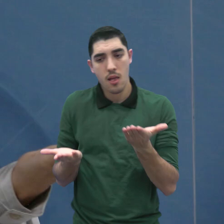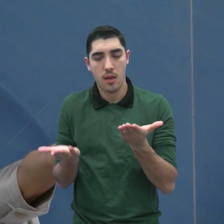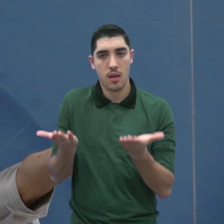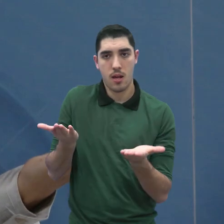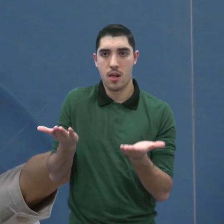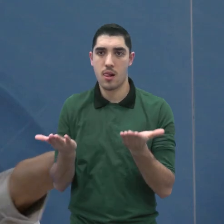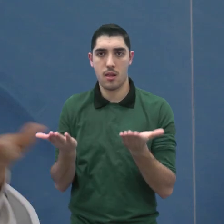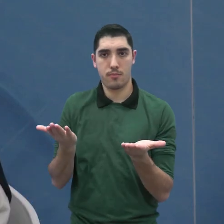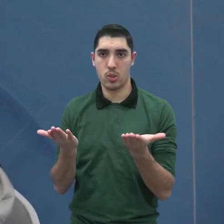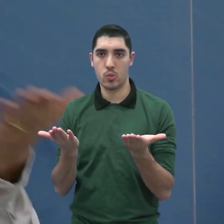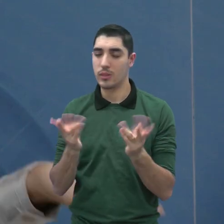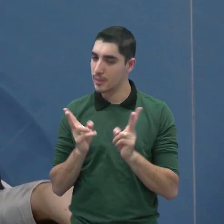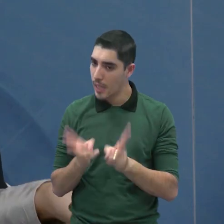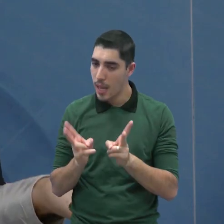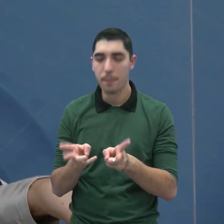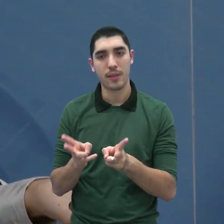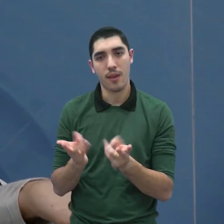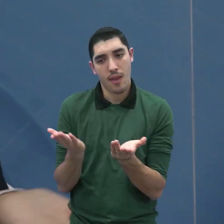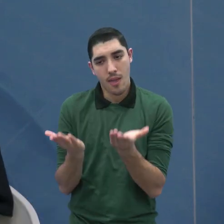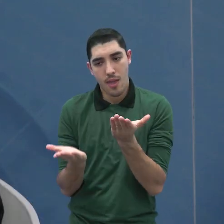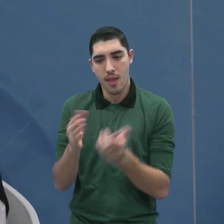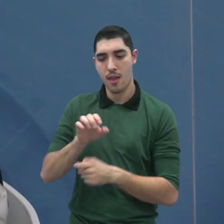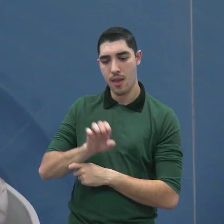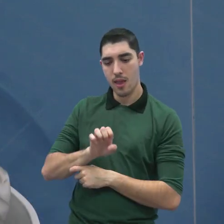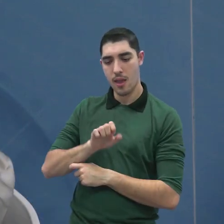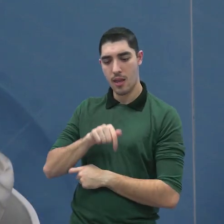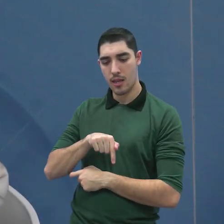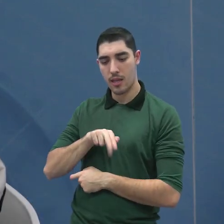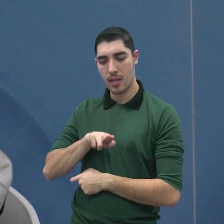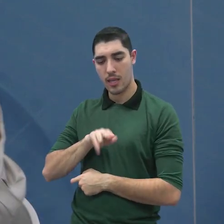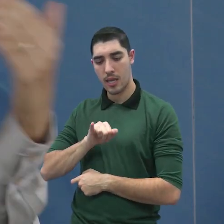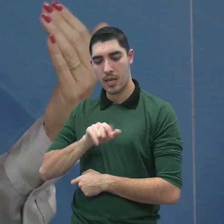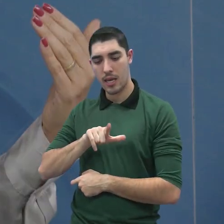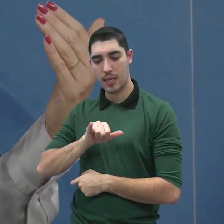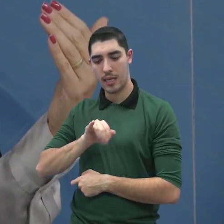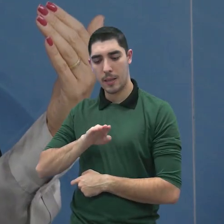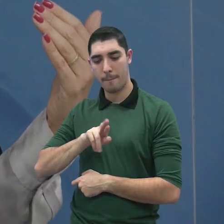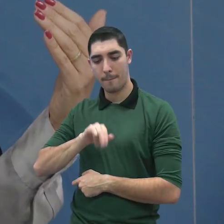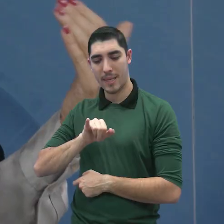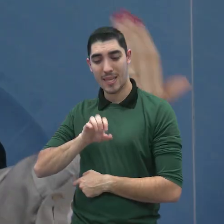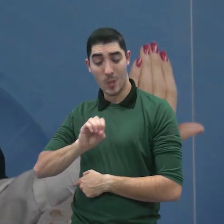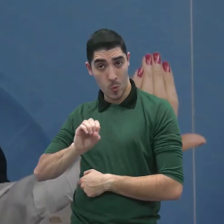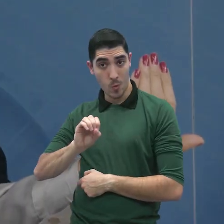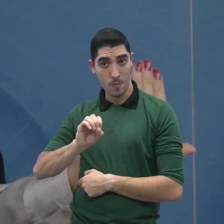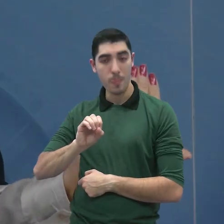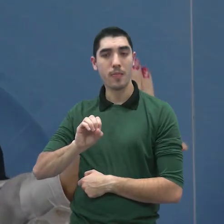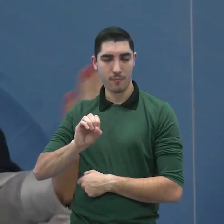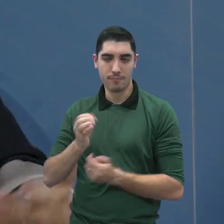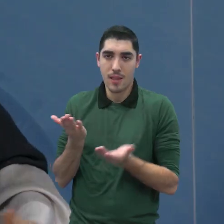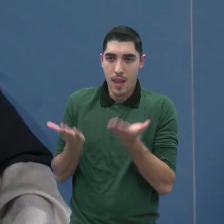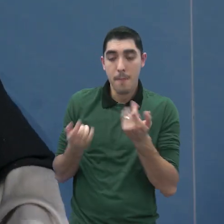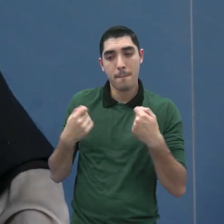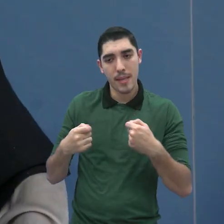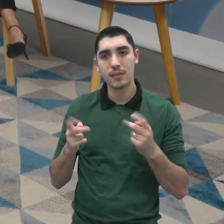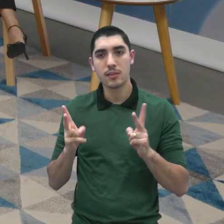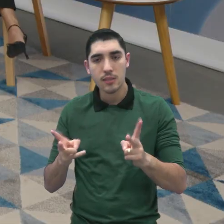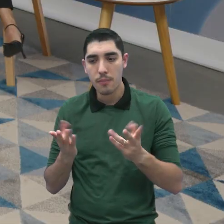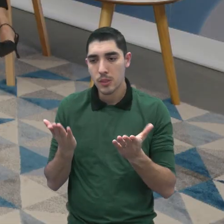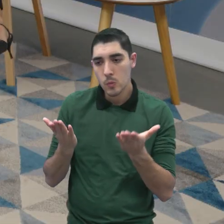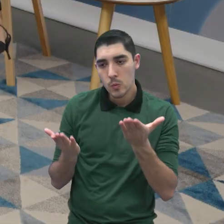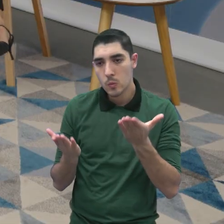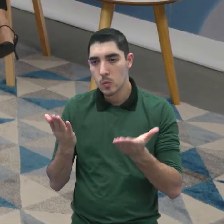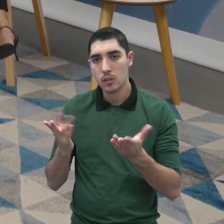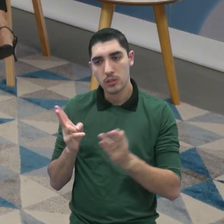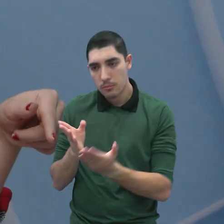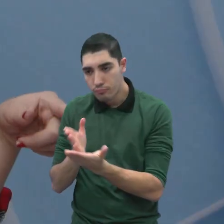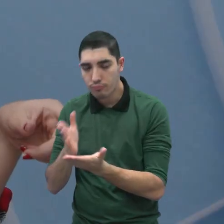pensar em equilíbrio. É exatamente a palavra, Dani. Eu acho que tudo a gente tem que ser parcimonioso. Sim, antes